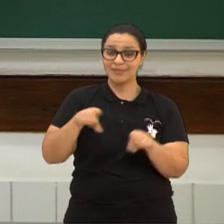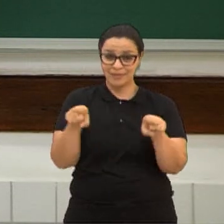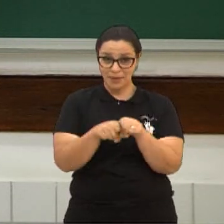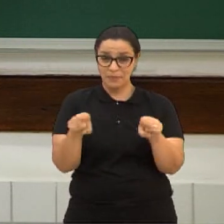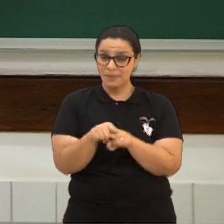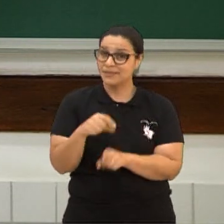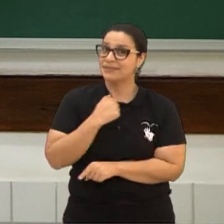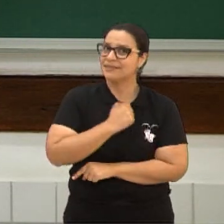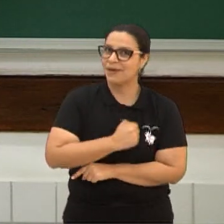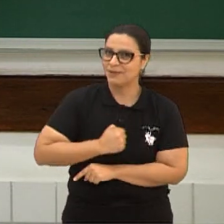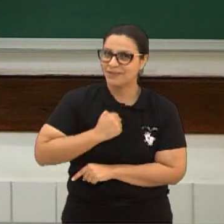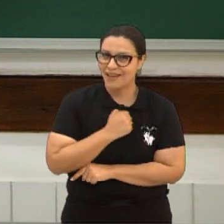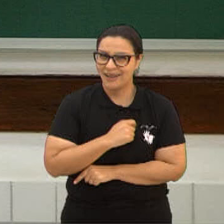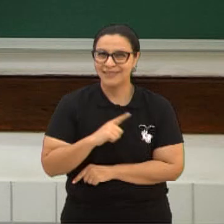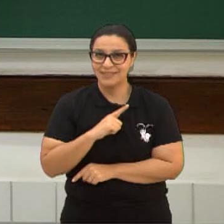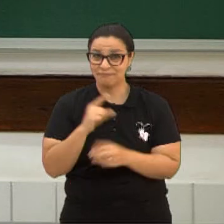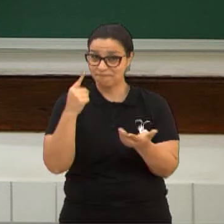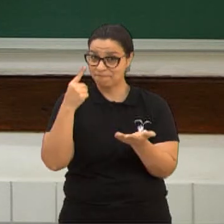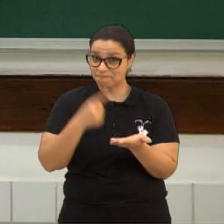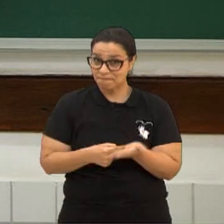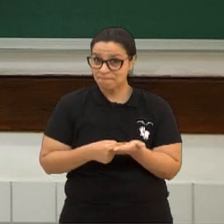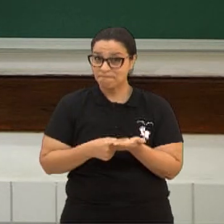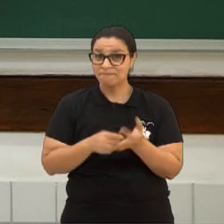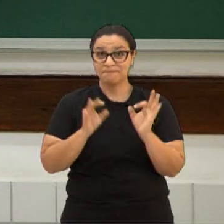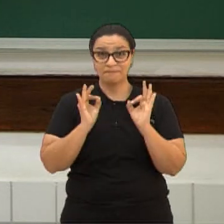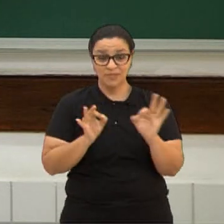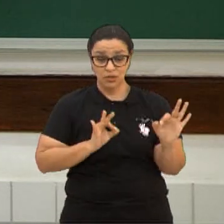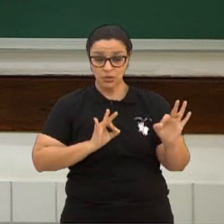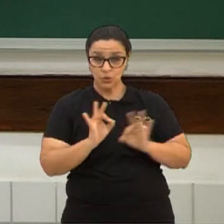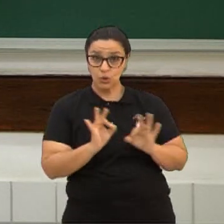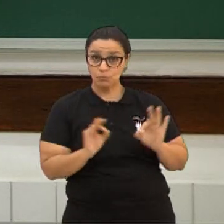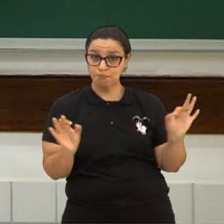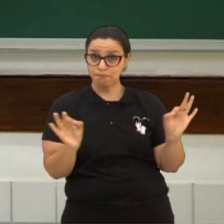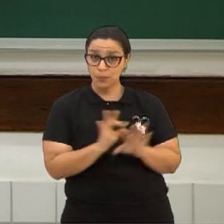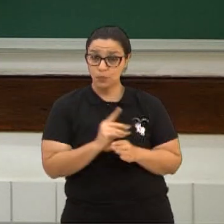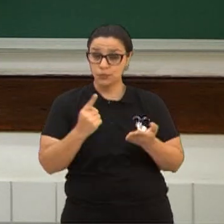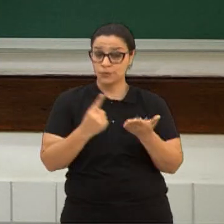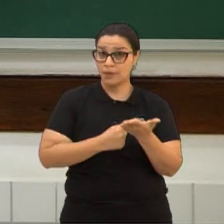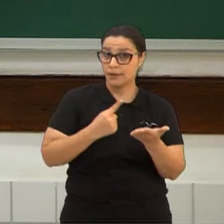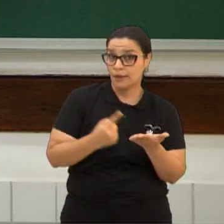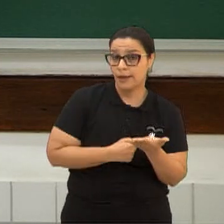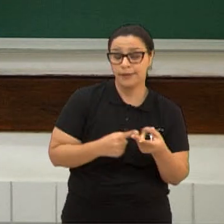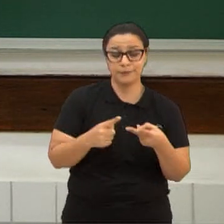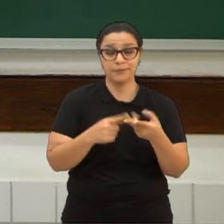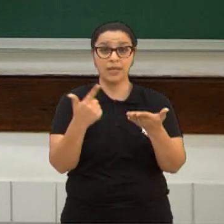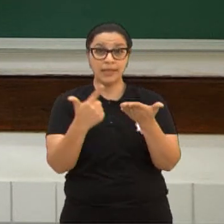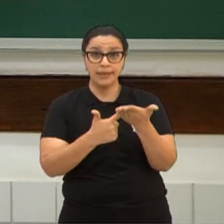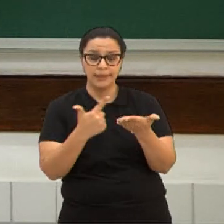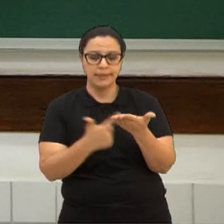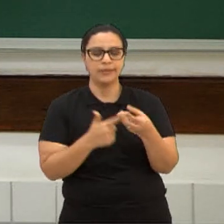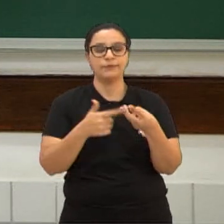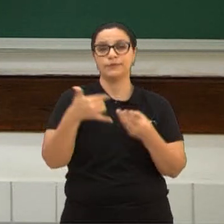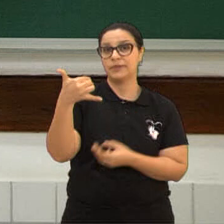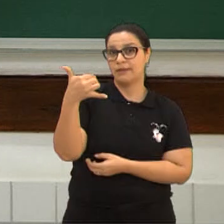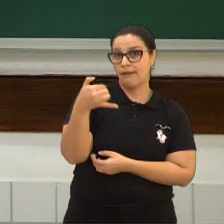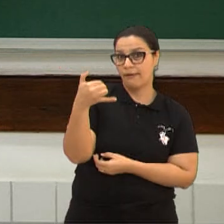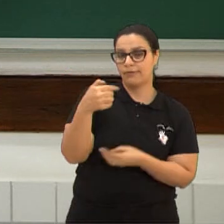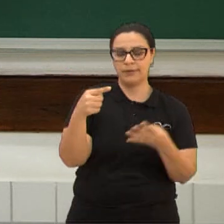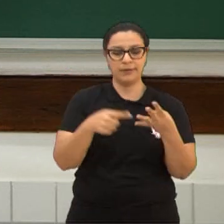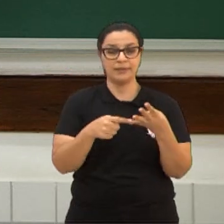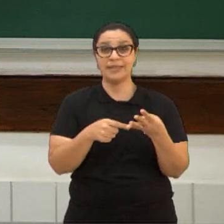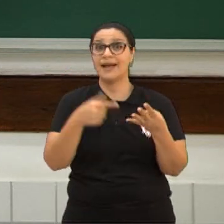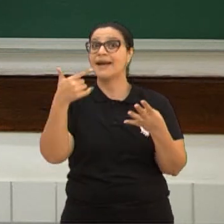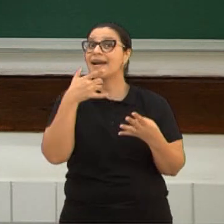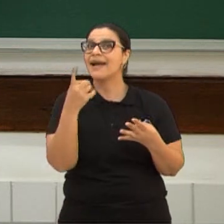também estou com saudade. Combinado? Já se organizou? Caderno, livro, caneta,